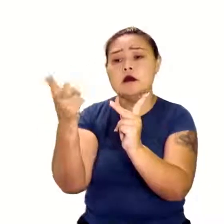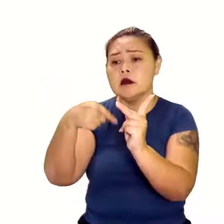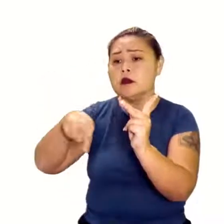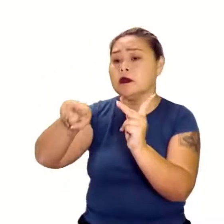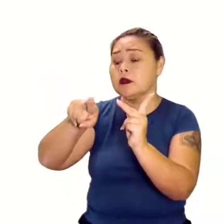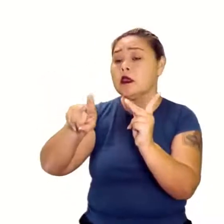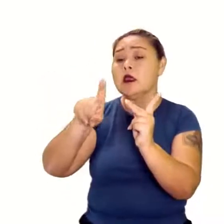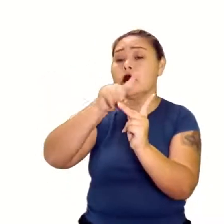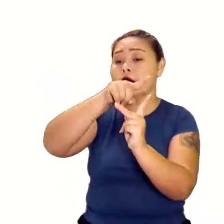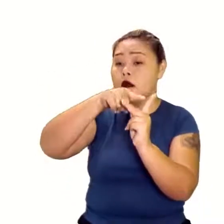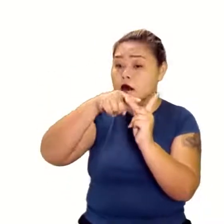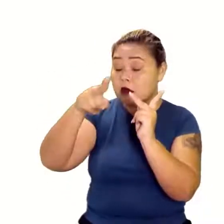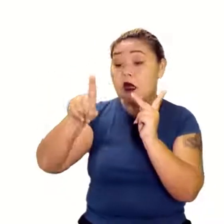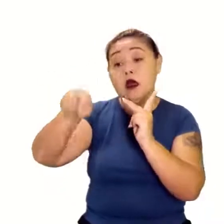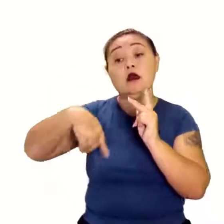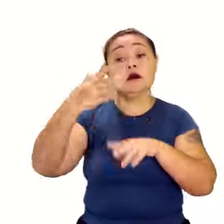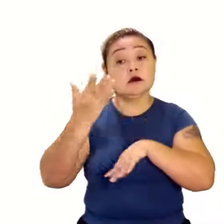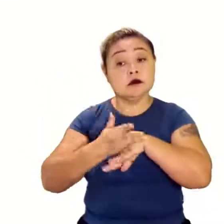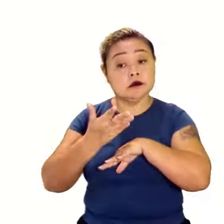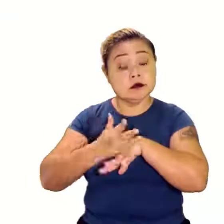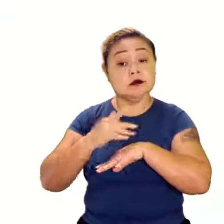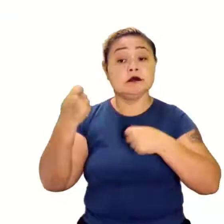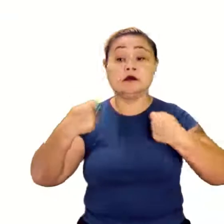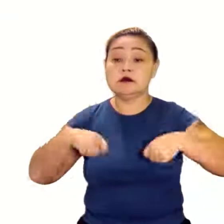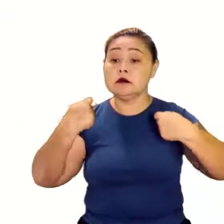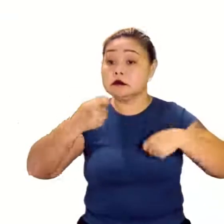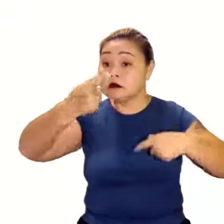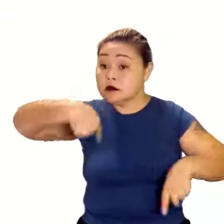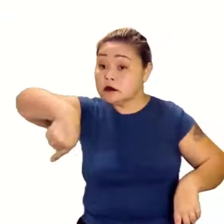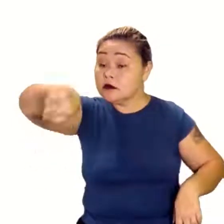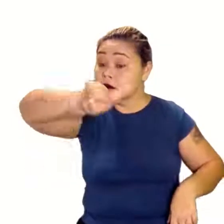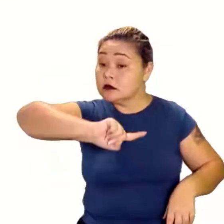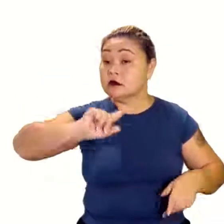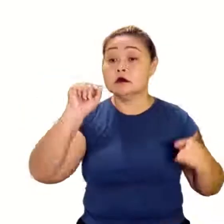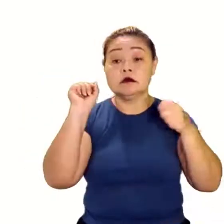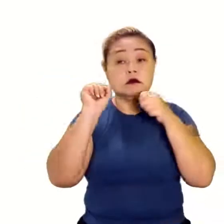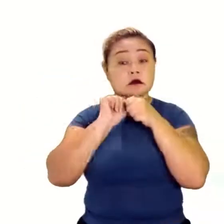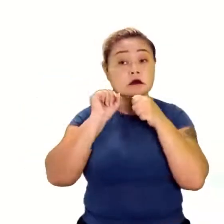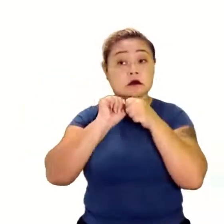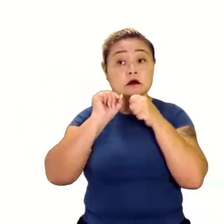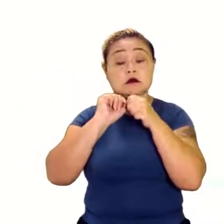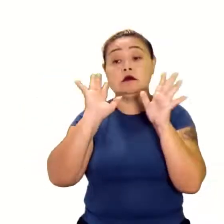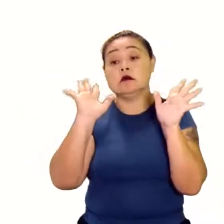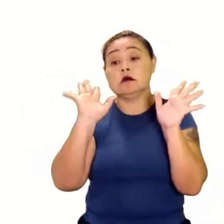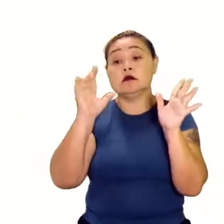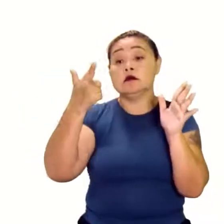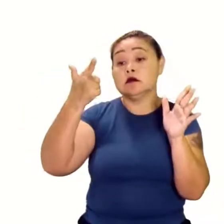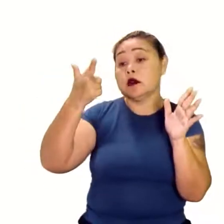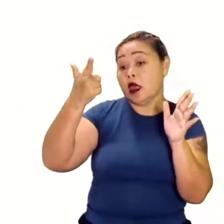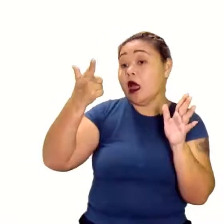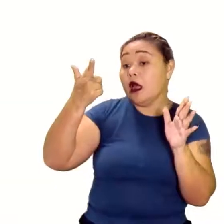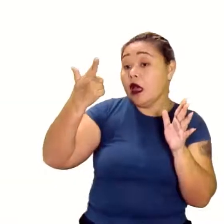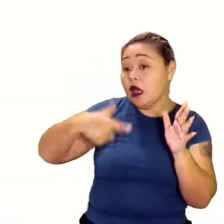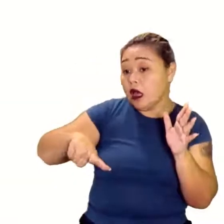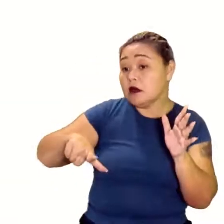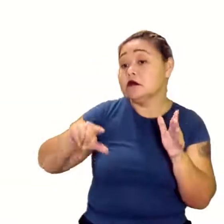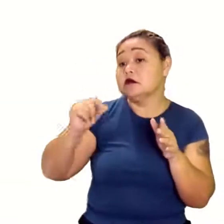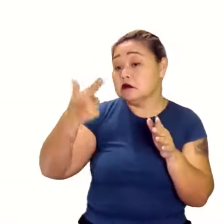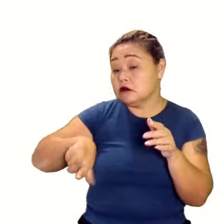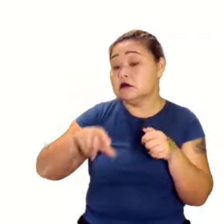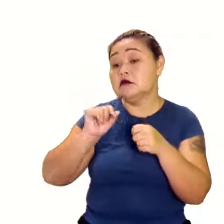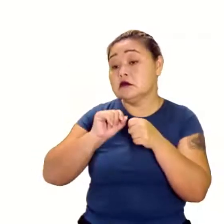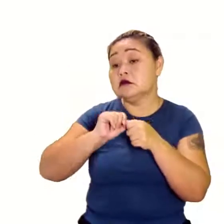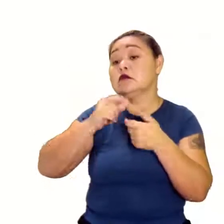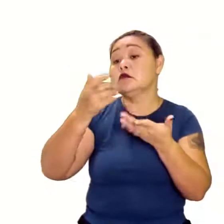de trabalhar com radiciação é praticar. Então, precisamos que vocês façam, pelo menos, né? Refaçam o que é feito aqui e façam